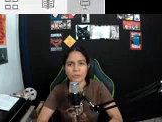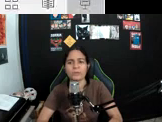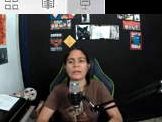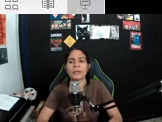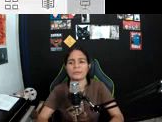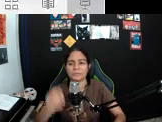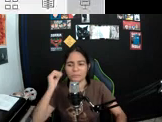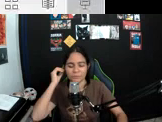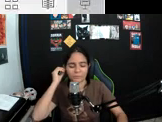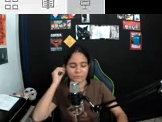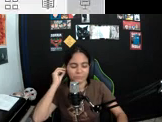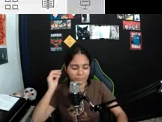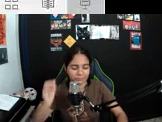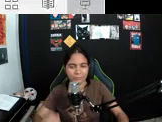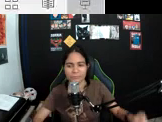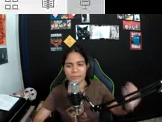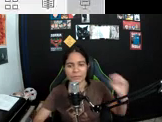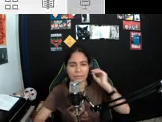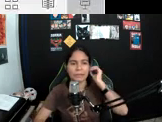doutor é porque tem doutorado.